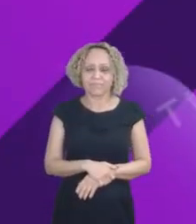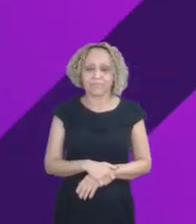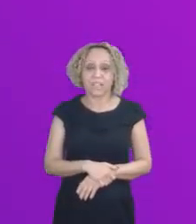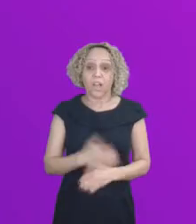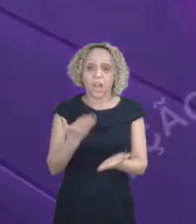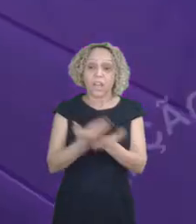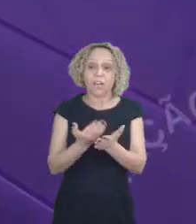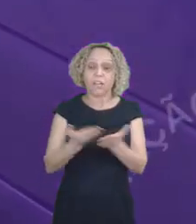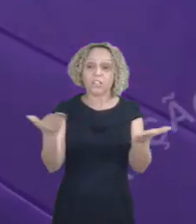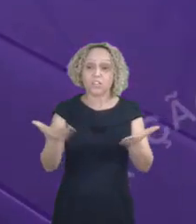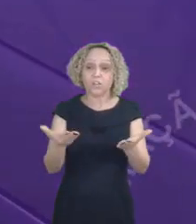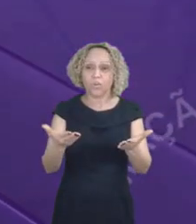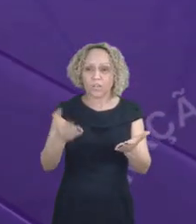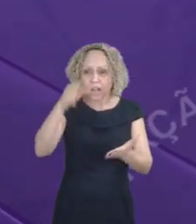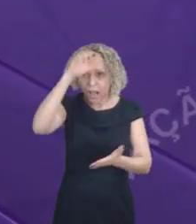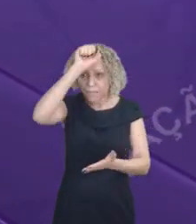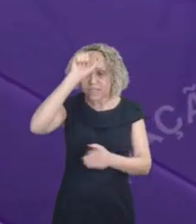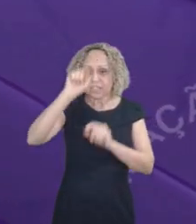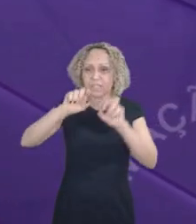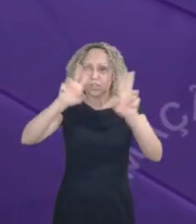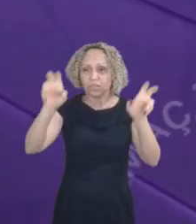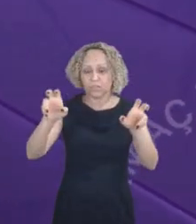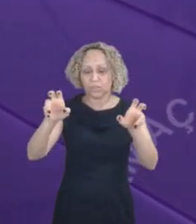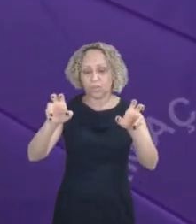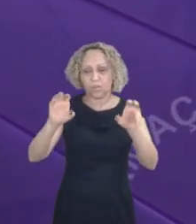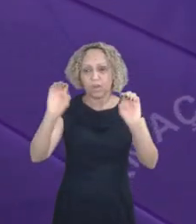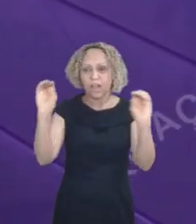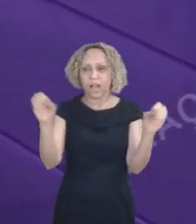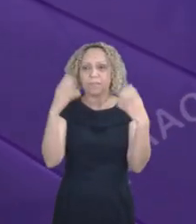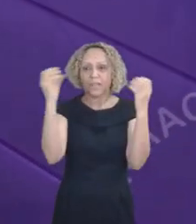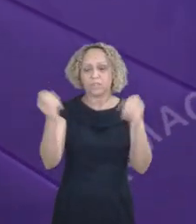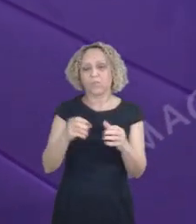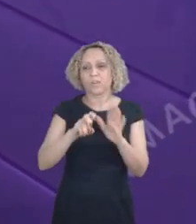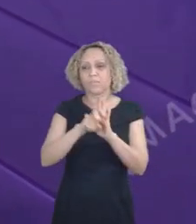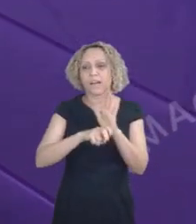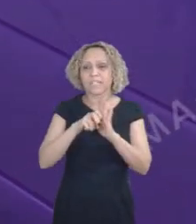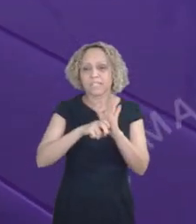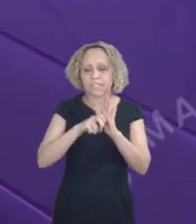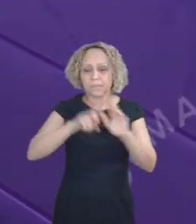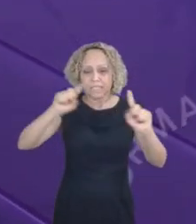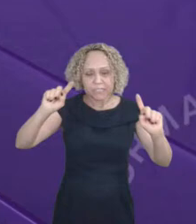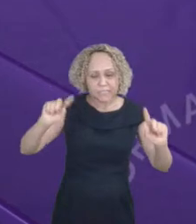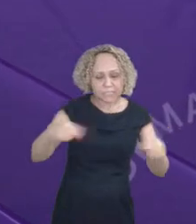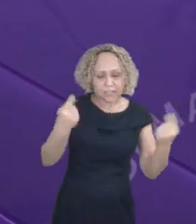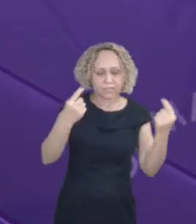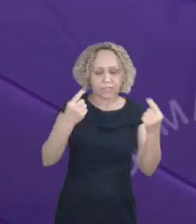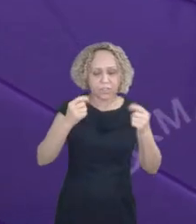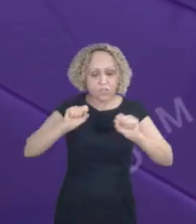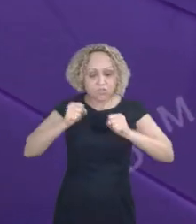Na aula de hoje, aprendemos sobre a Patrulha Maria da Penha, desafios no combate à